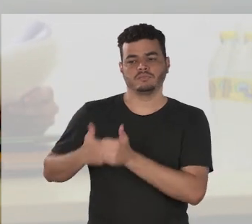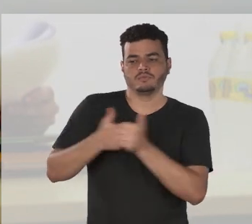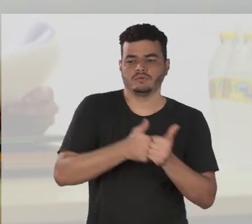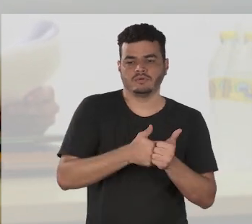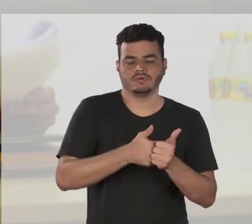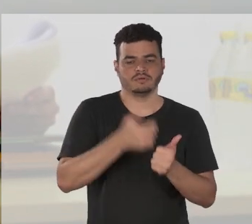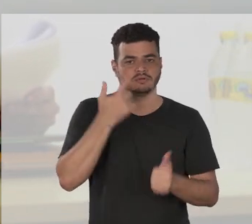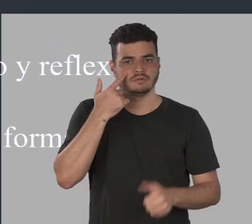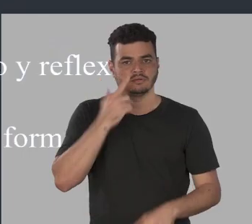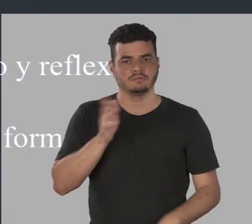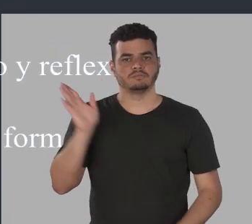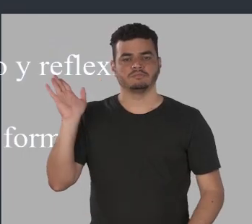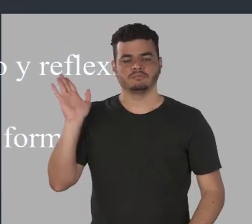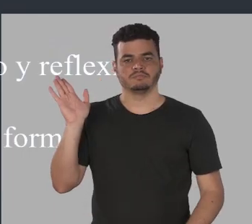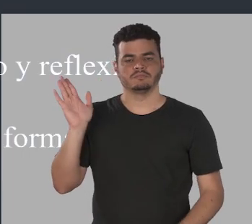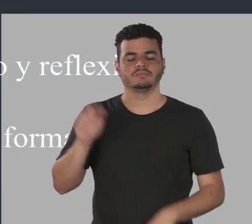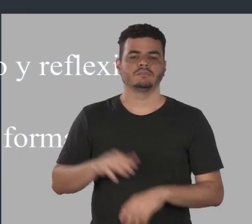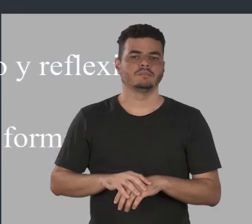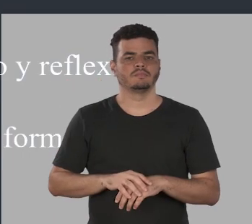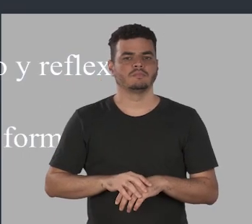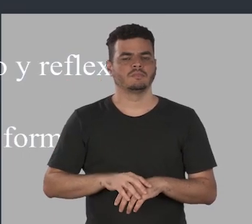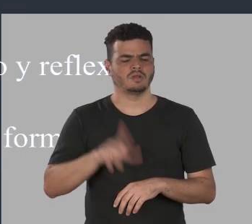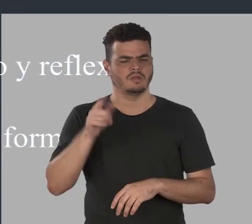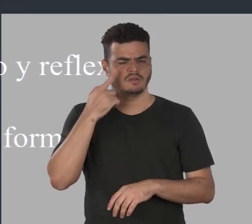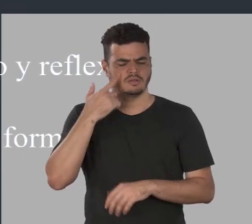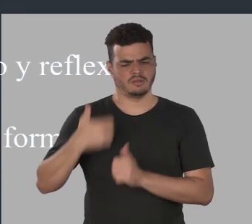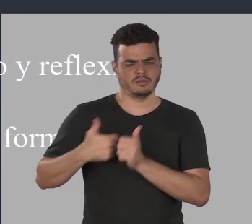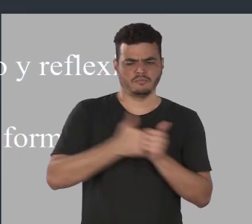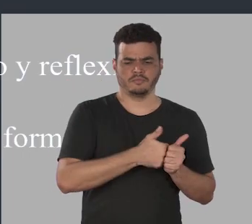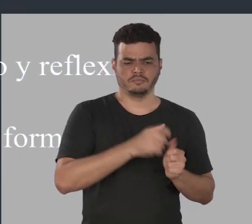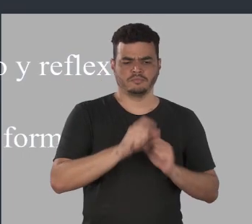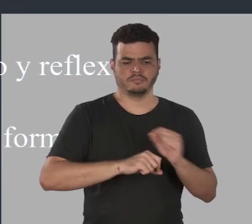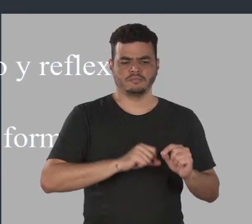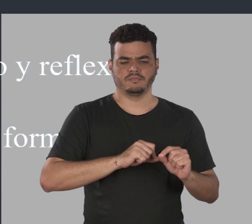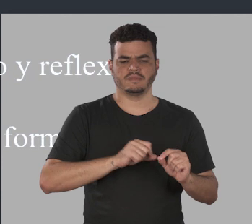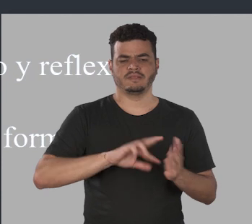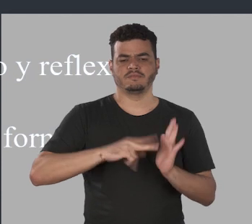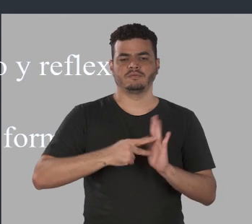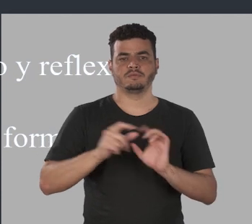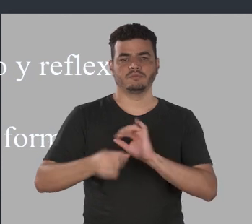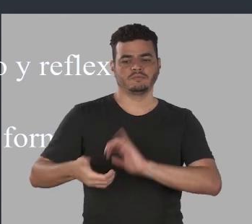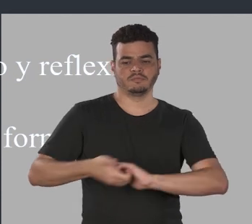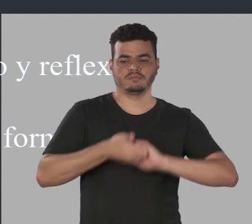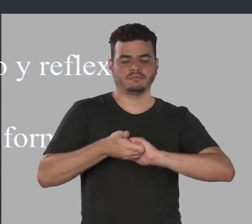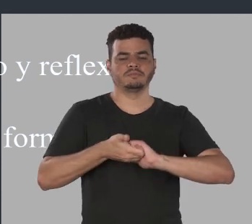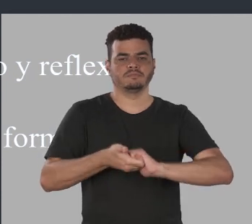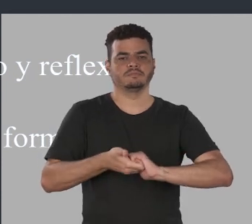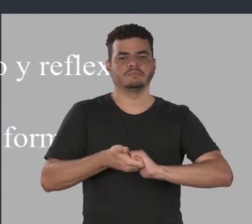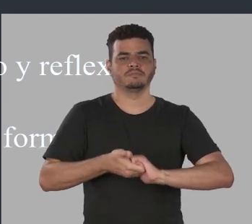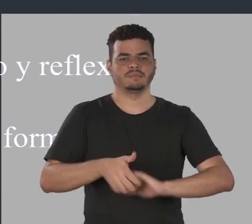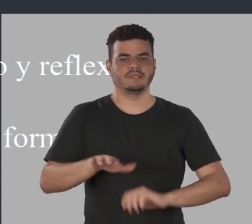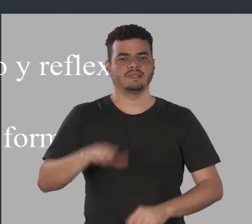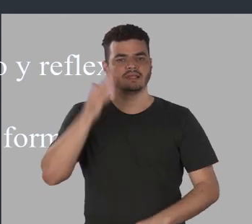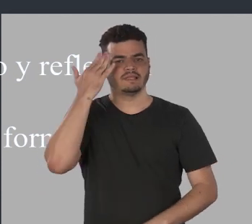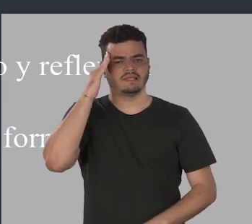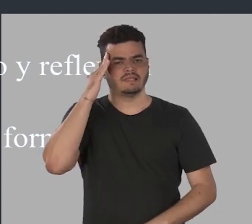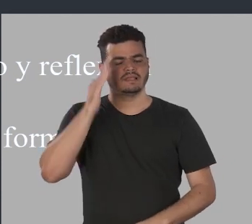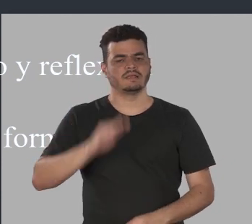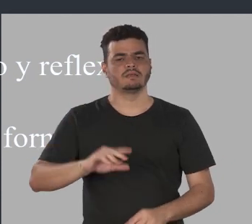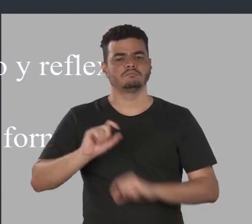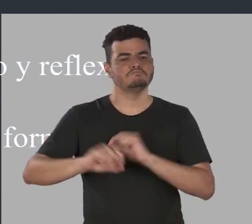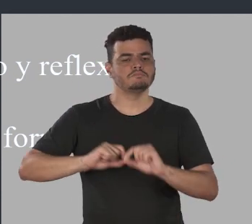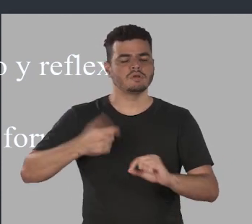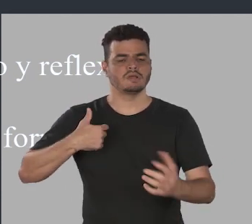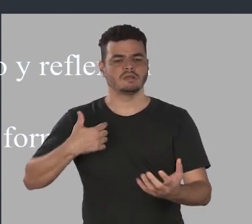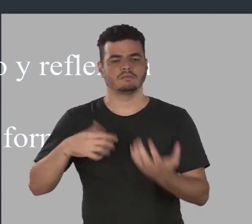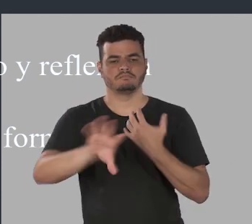verbo aqui coloca o foco porque implica estar com outros, participar nos sentimentos de alguém. E na